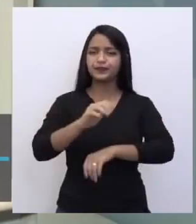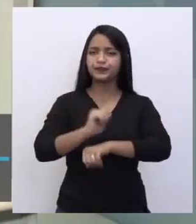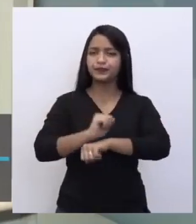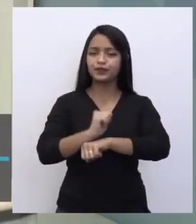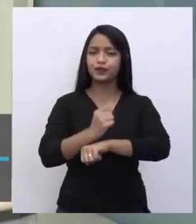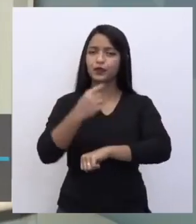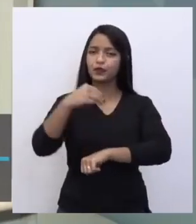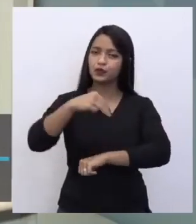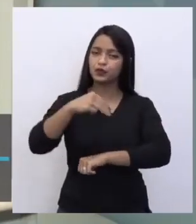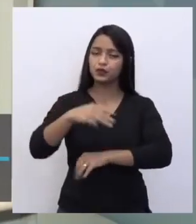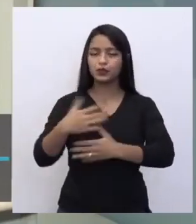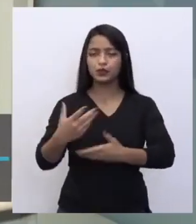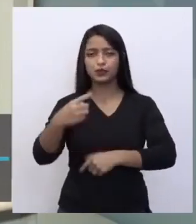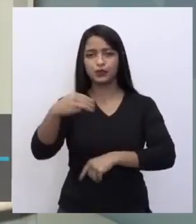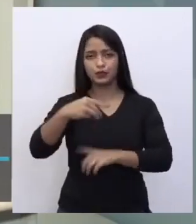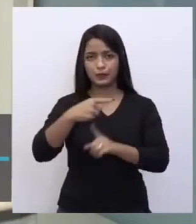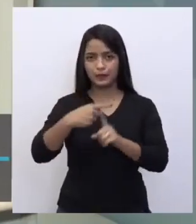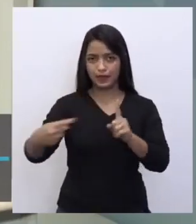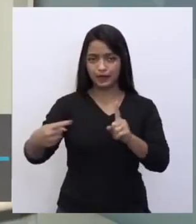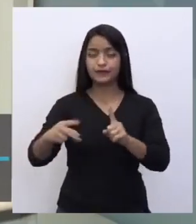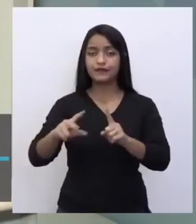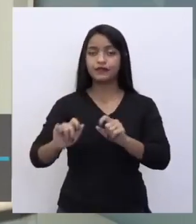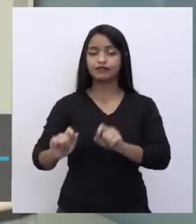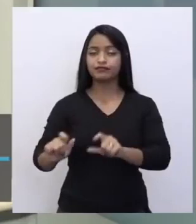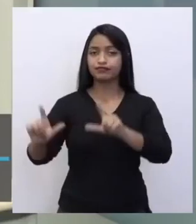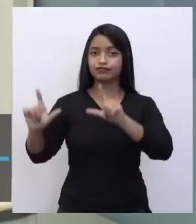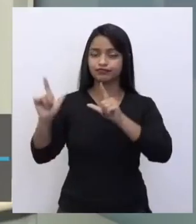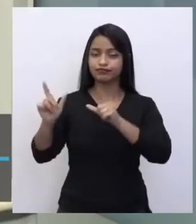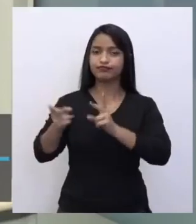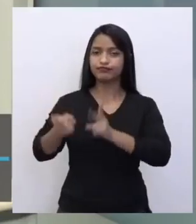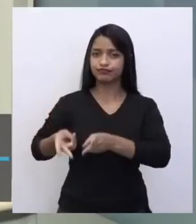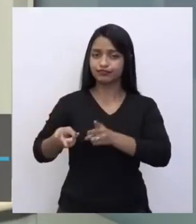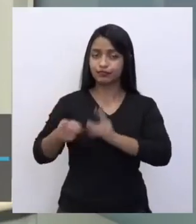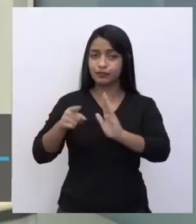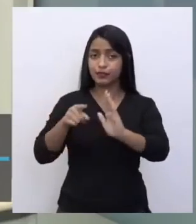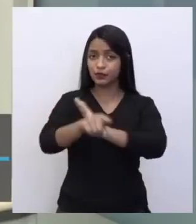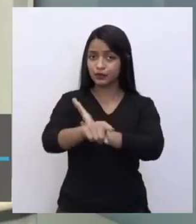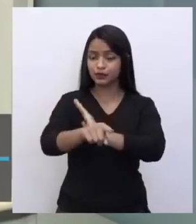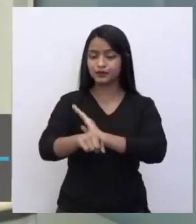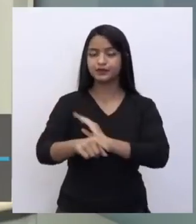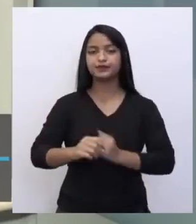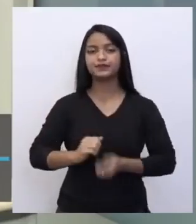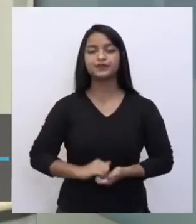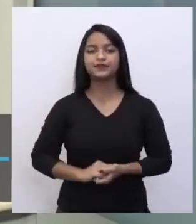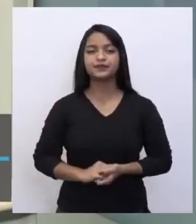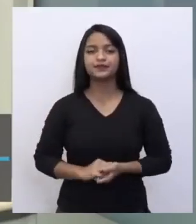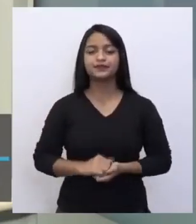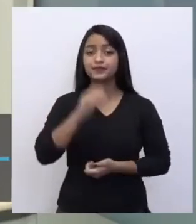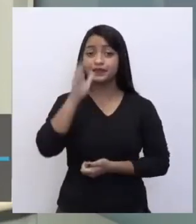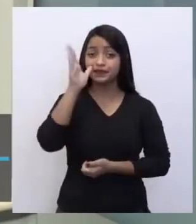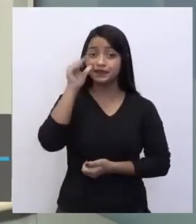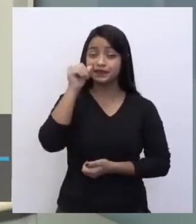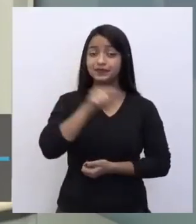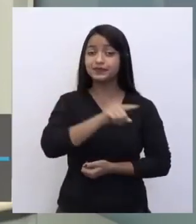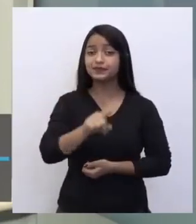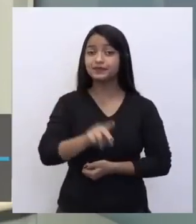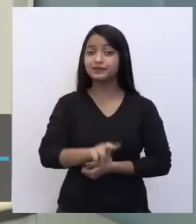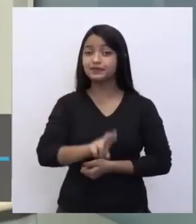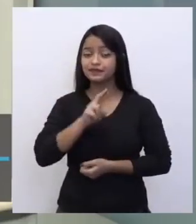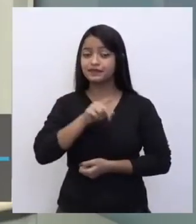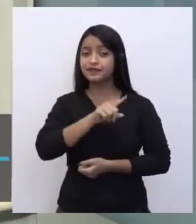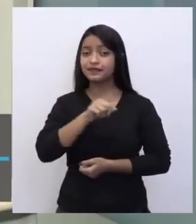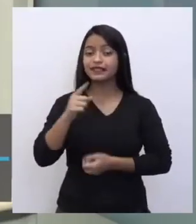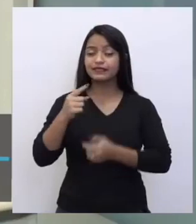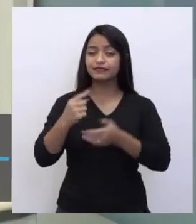aproximadamente, as duas questões vão continuar na tela para vocês e a gente quer saber o que você sabe, estudante, sobre essas